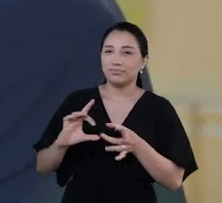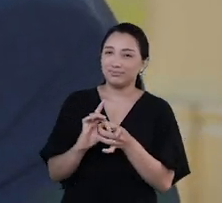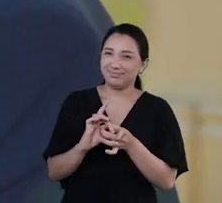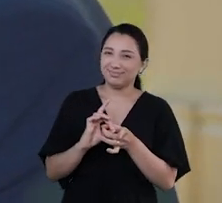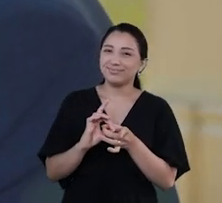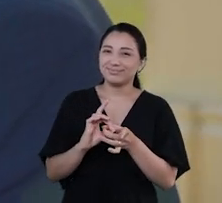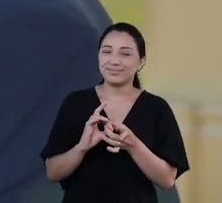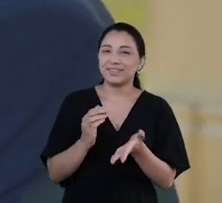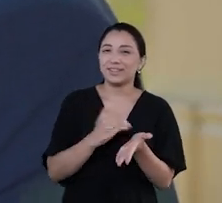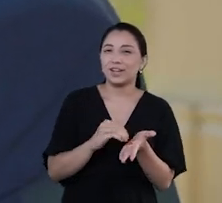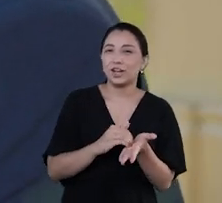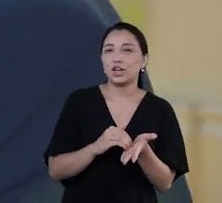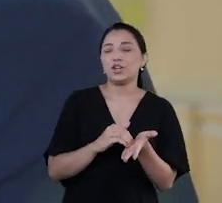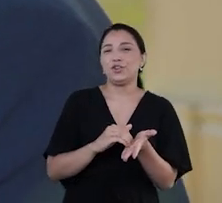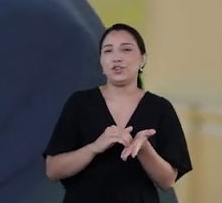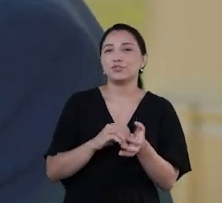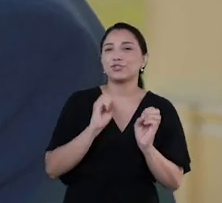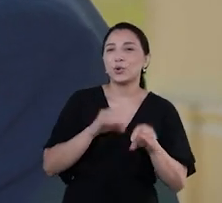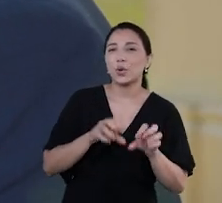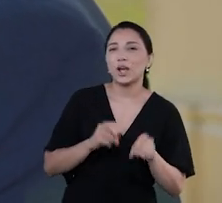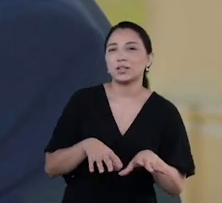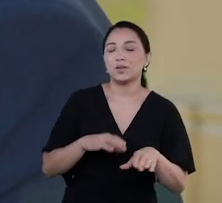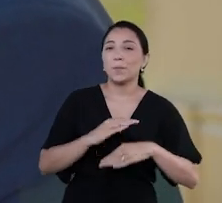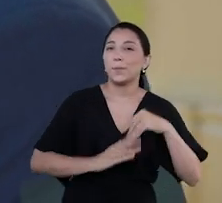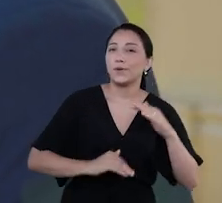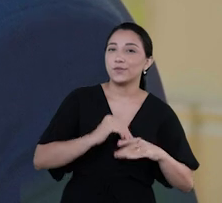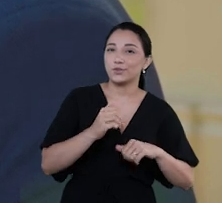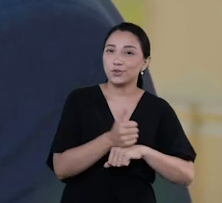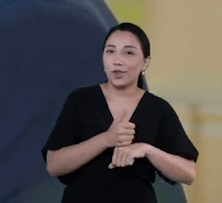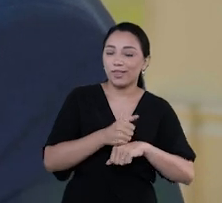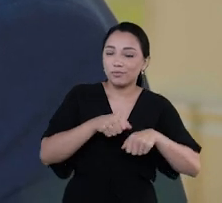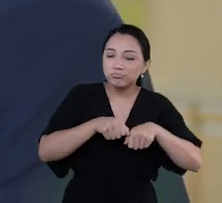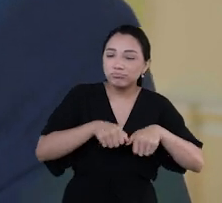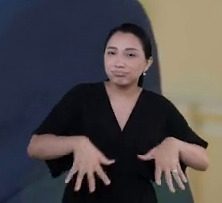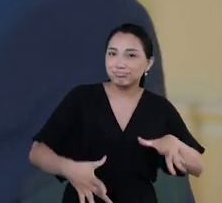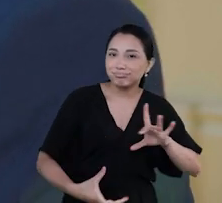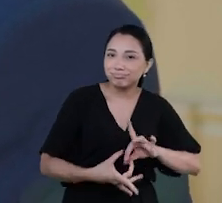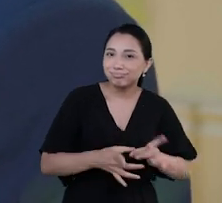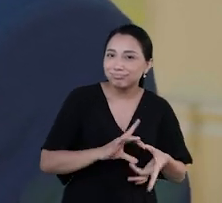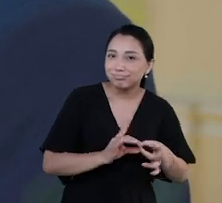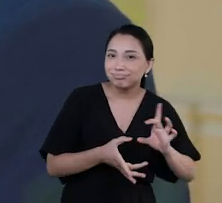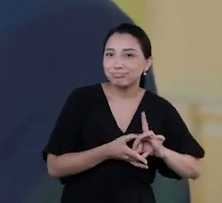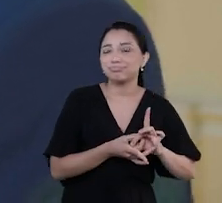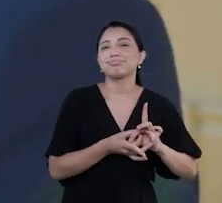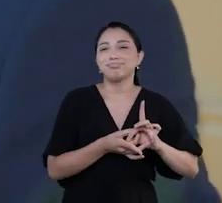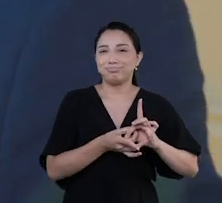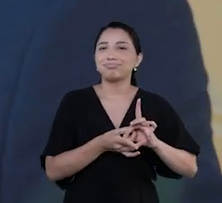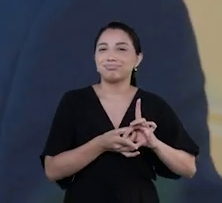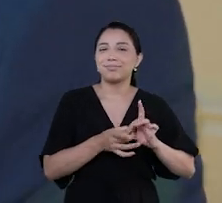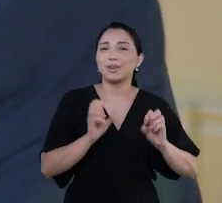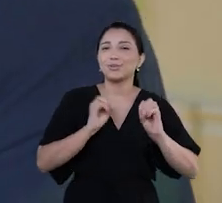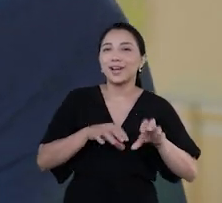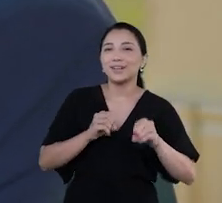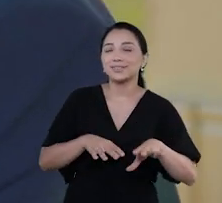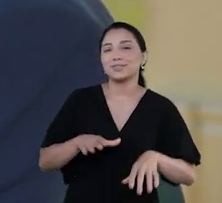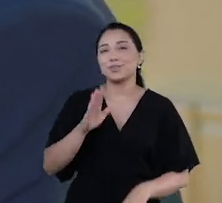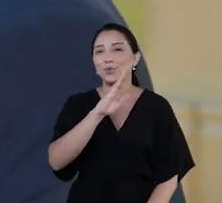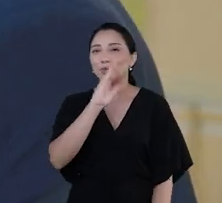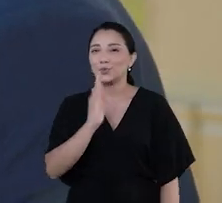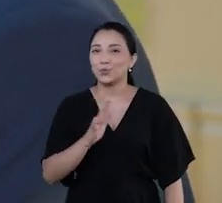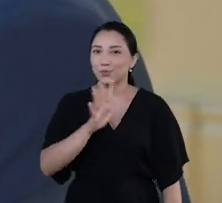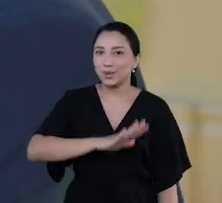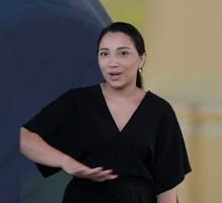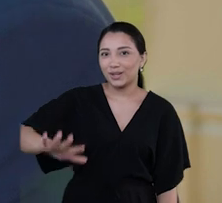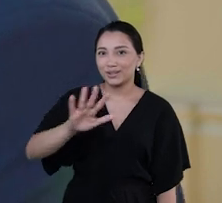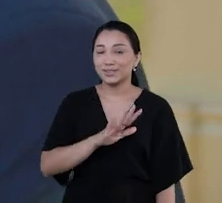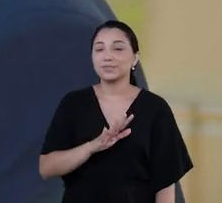associa todas as redes de educação profissional do país as redes públicas que são as as instituições federais por exemplo o ifs